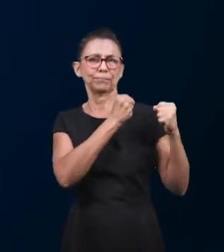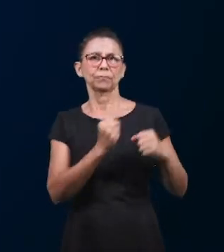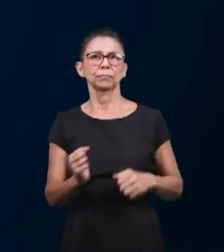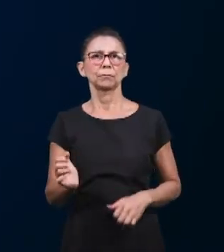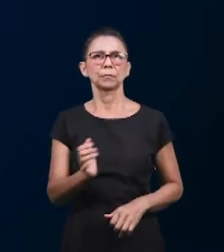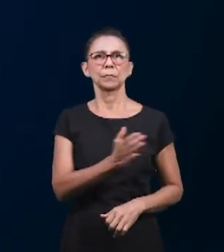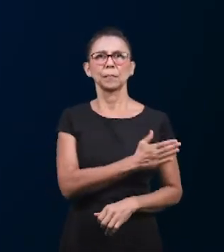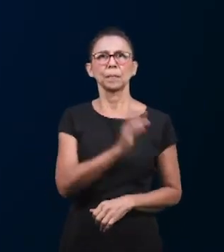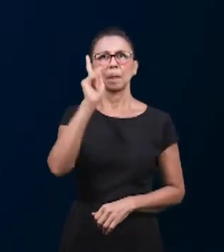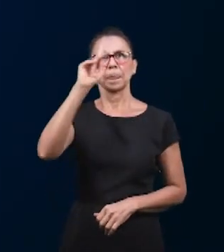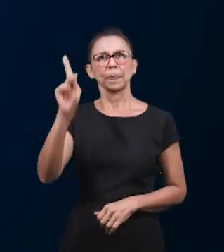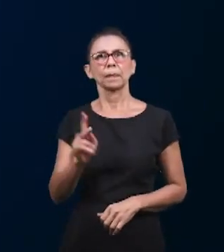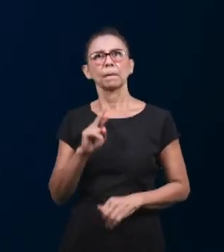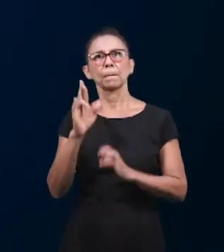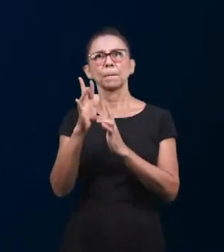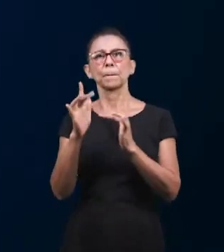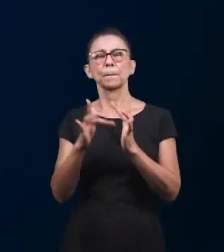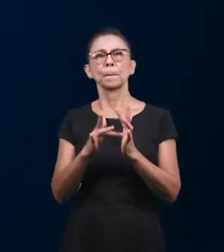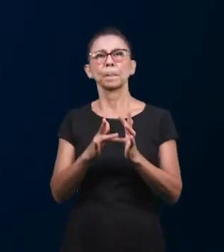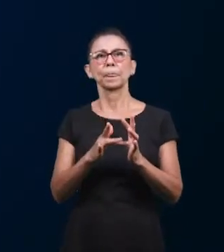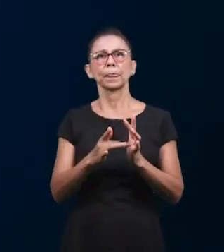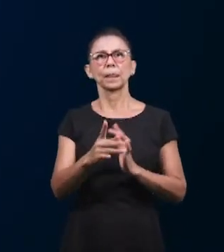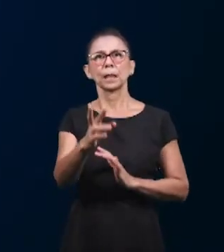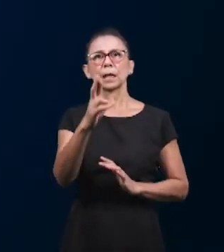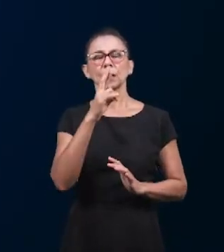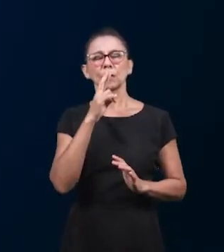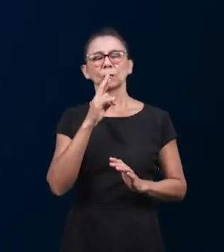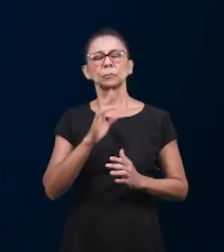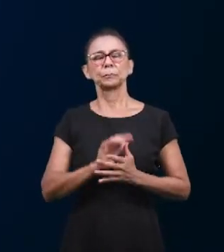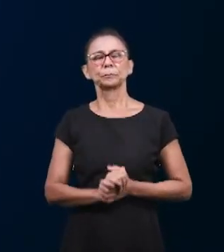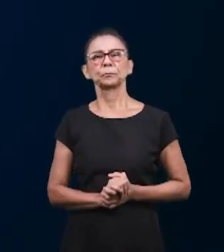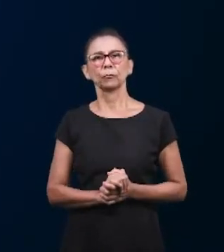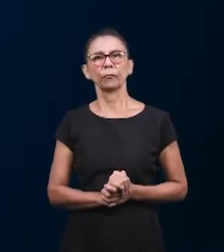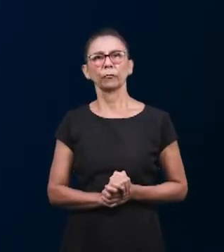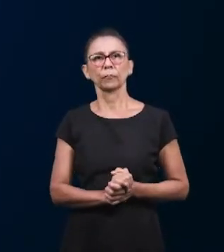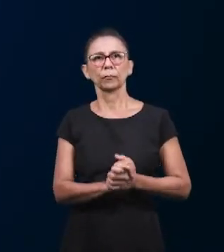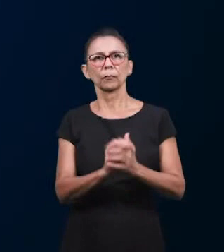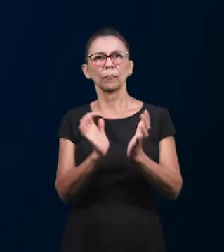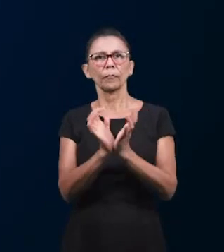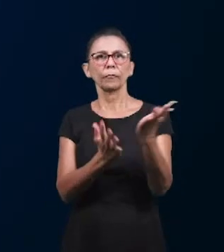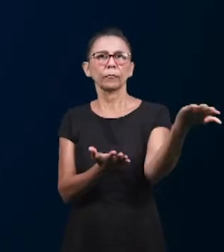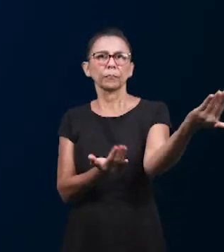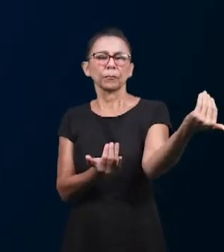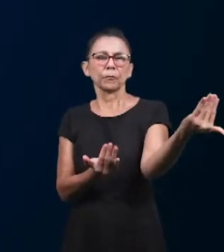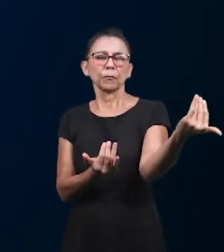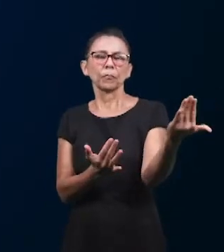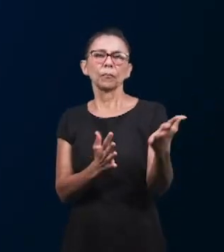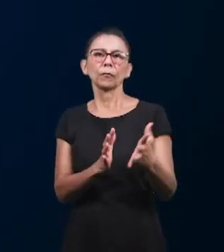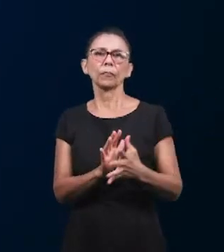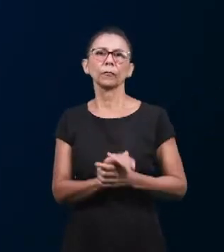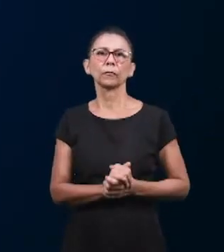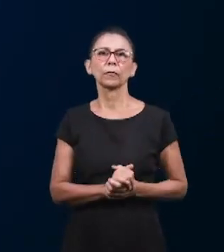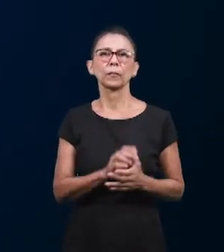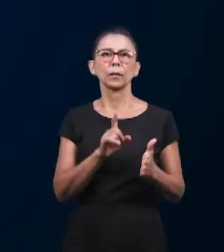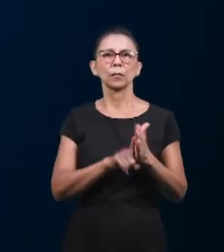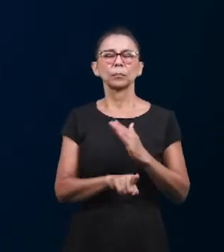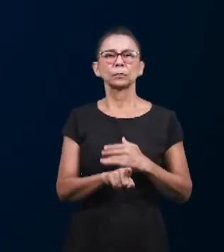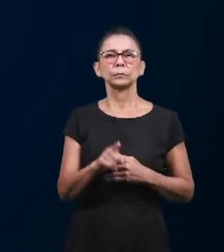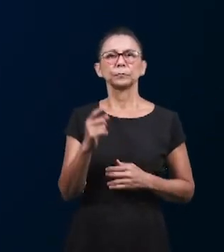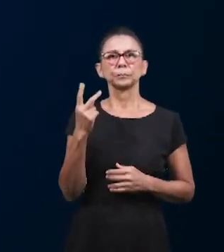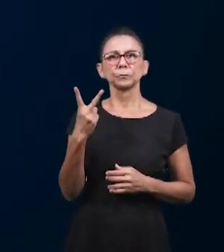consigo. Saúdo a todos com a paz do Senhor. Em resposta à pergunta 2, destinada aos jovens, nós vemos que em